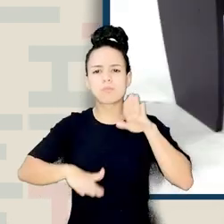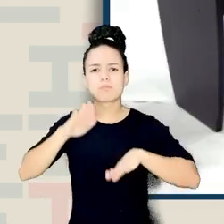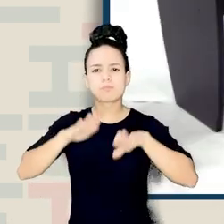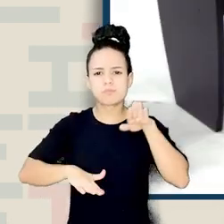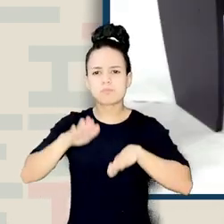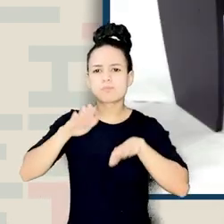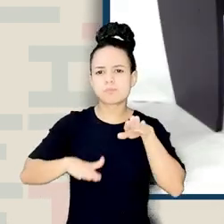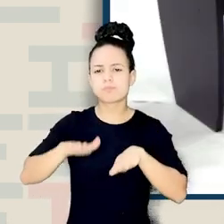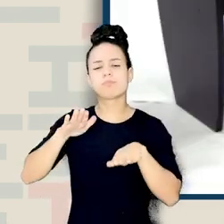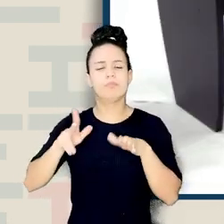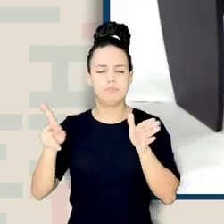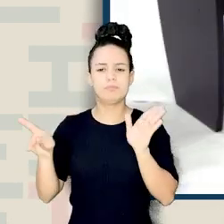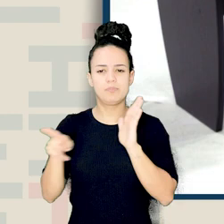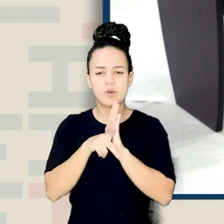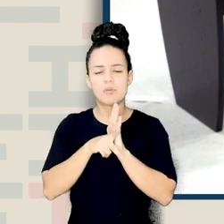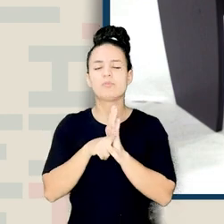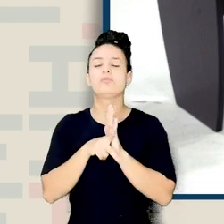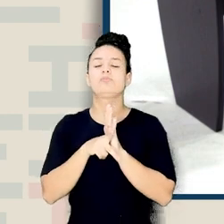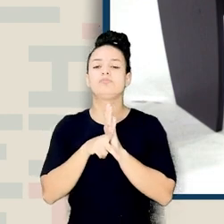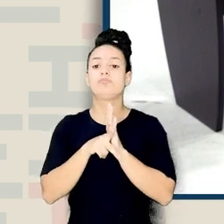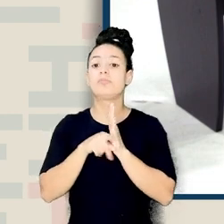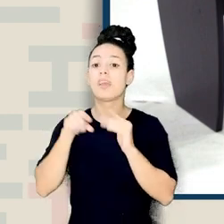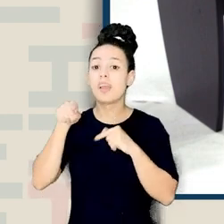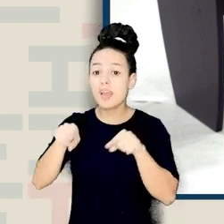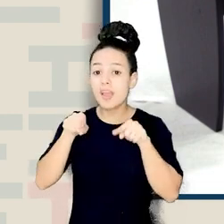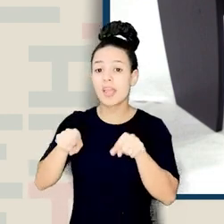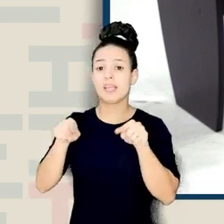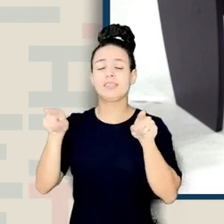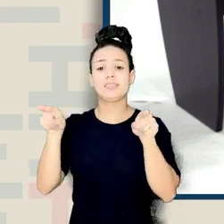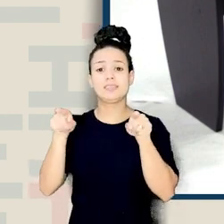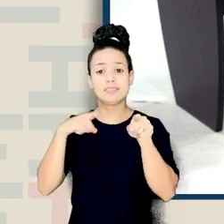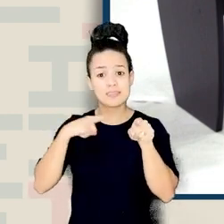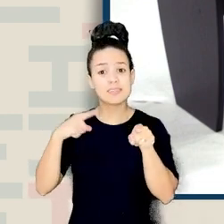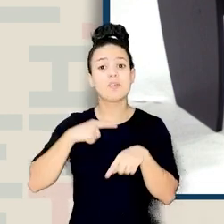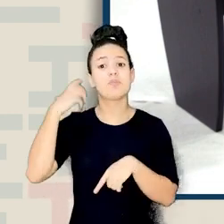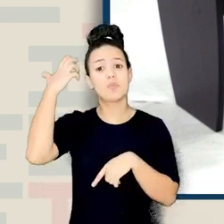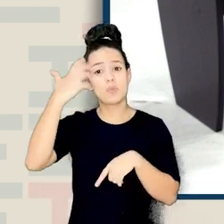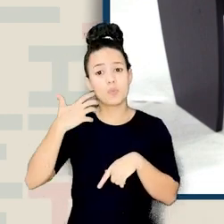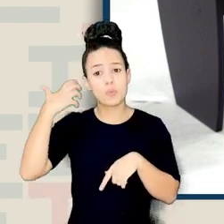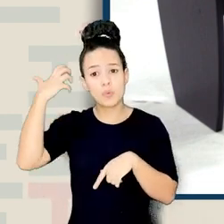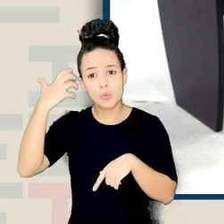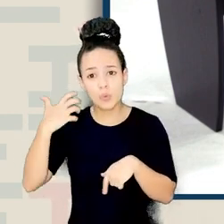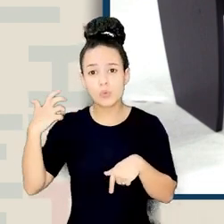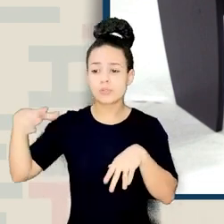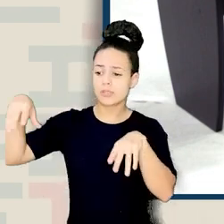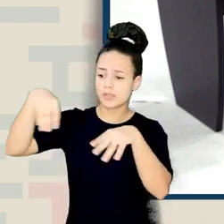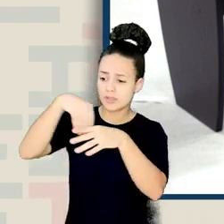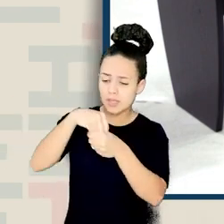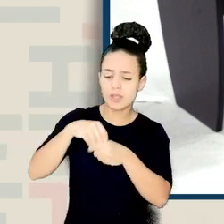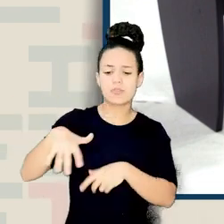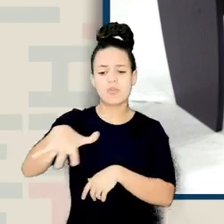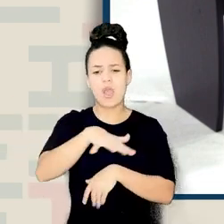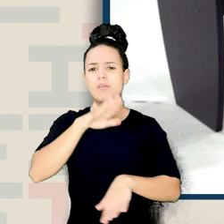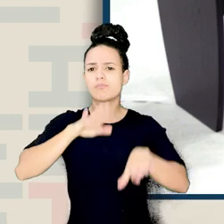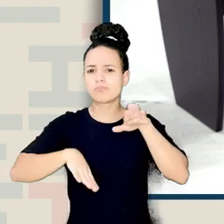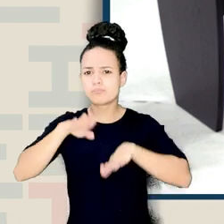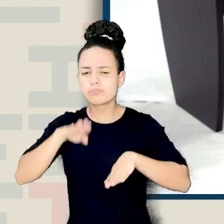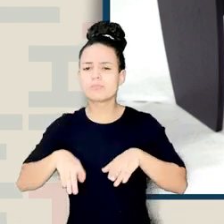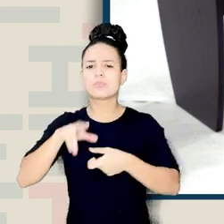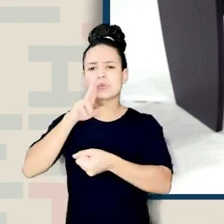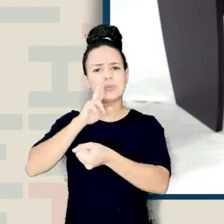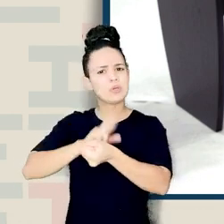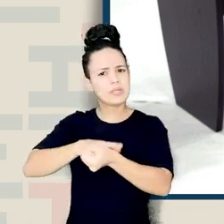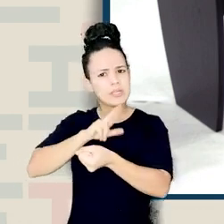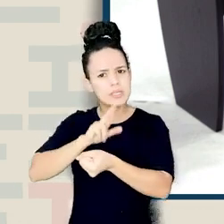de mão, eles vão ganhar também todo um repertório dentro dessa gramática dos tambores, da gramática